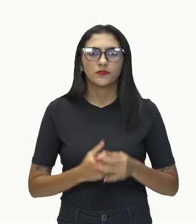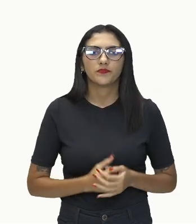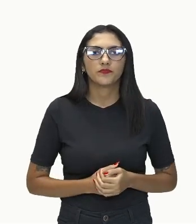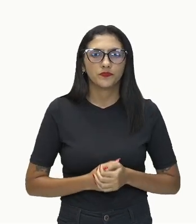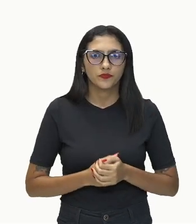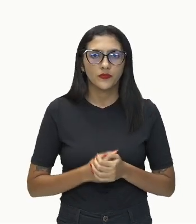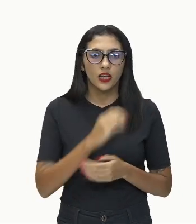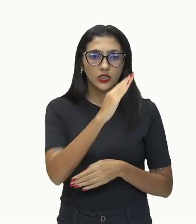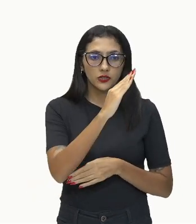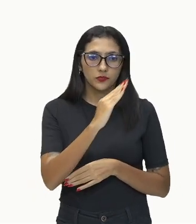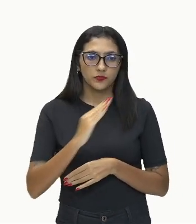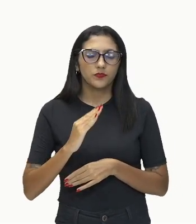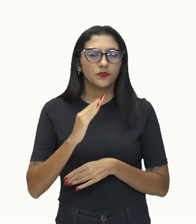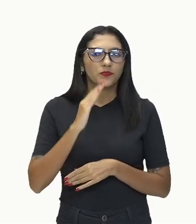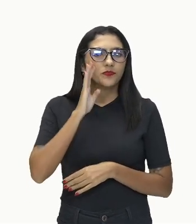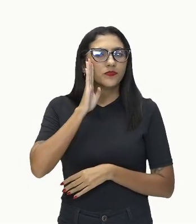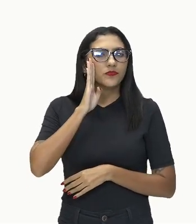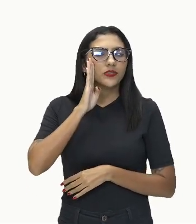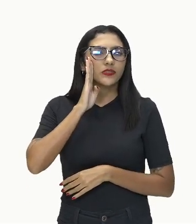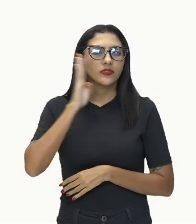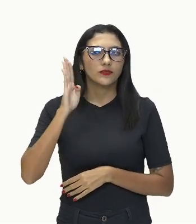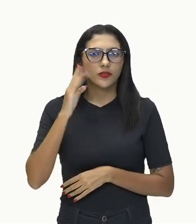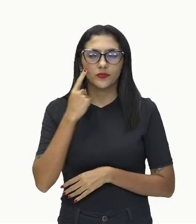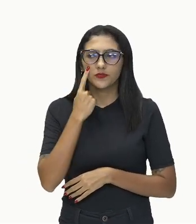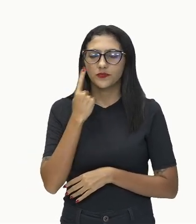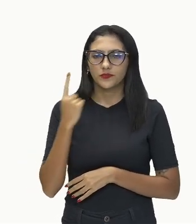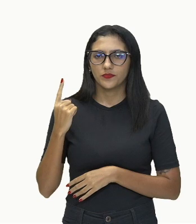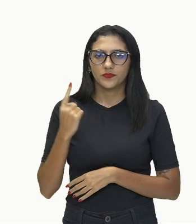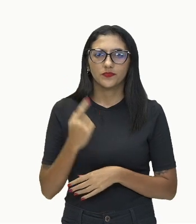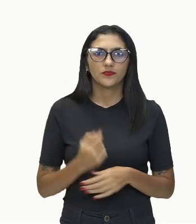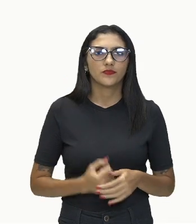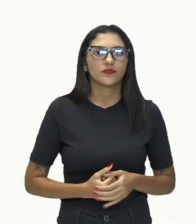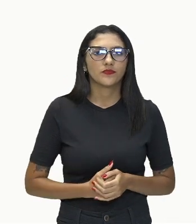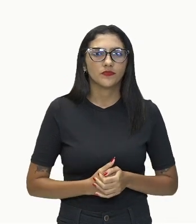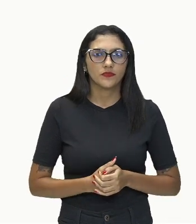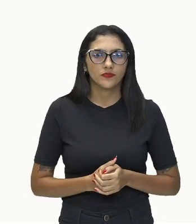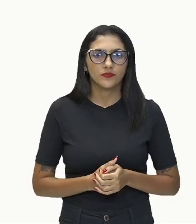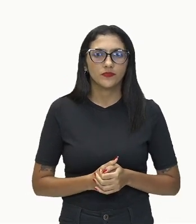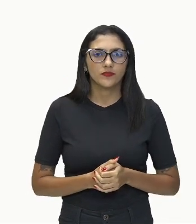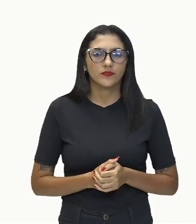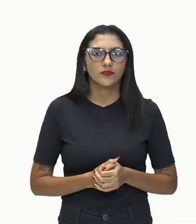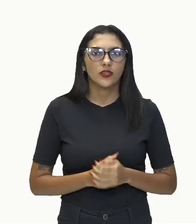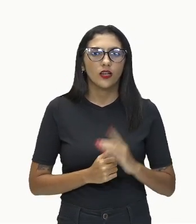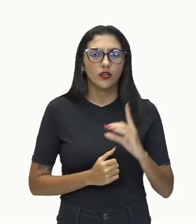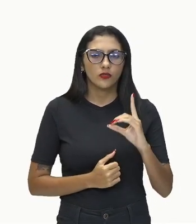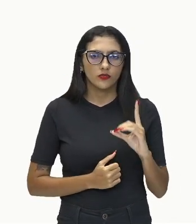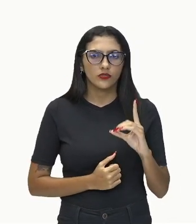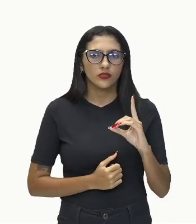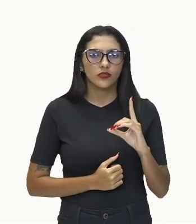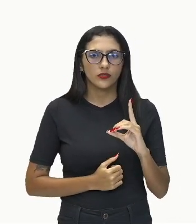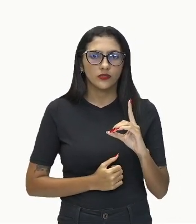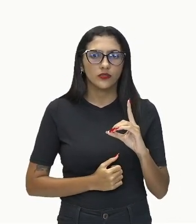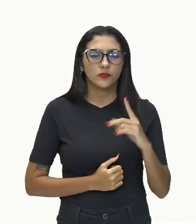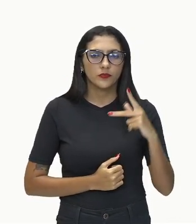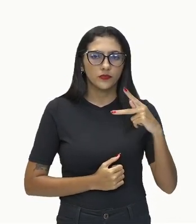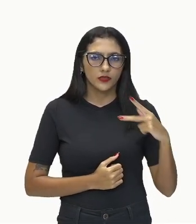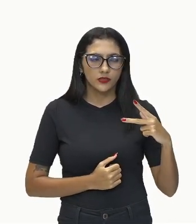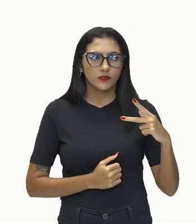meus amigos, ela sempre vai ser nesse sentido. E nós vamos representar como DP,